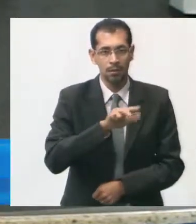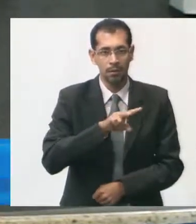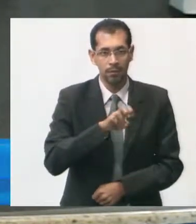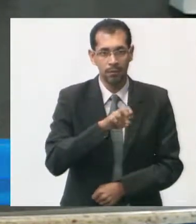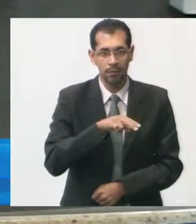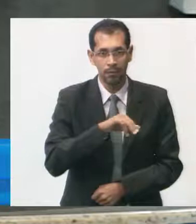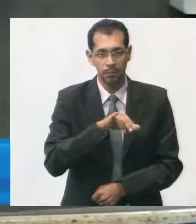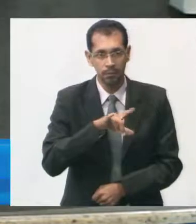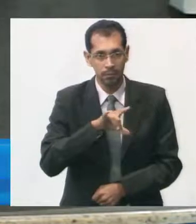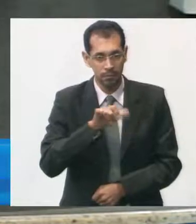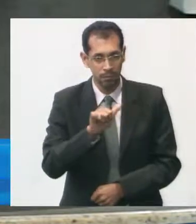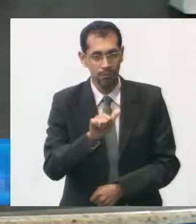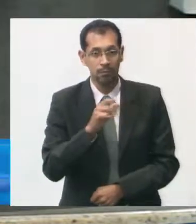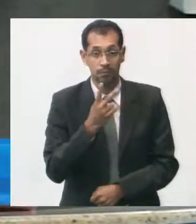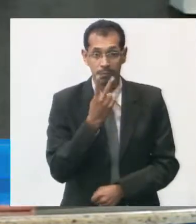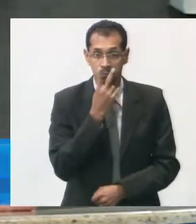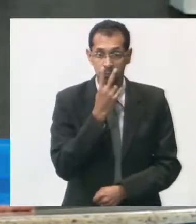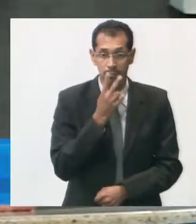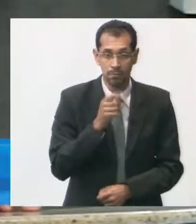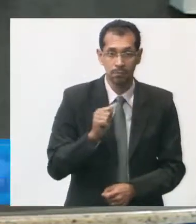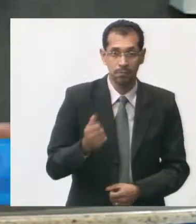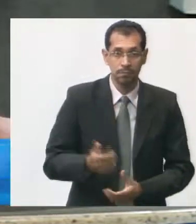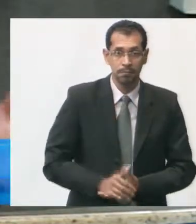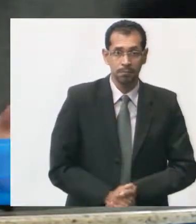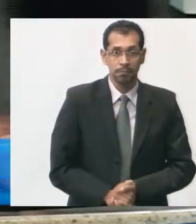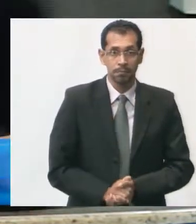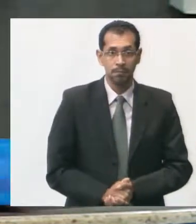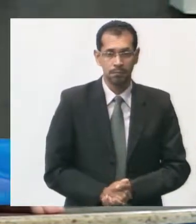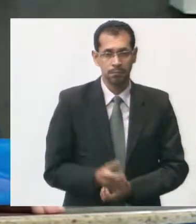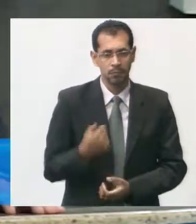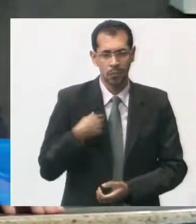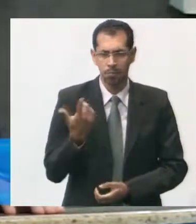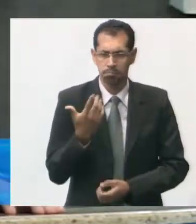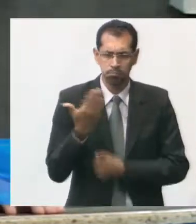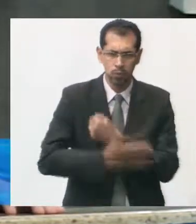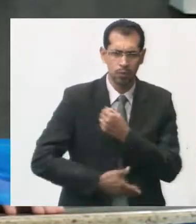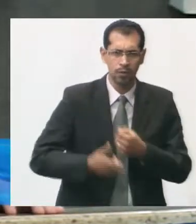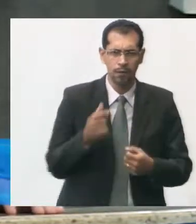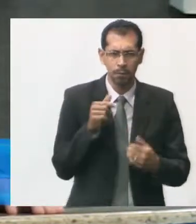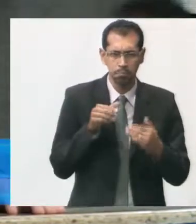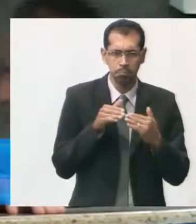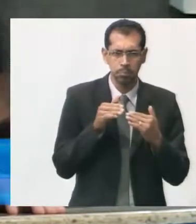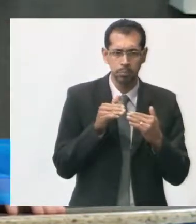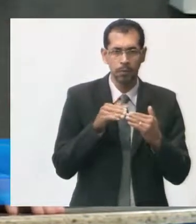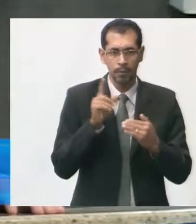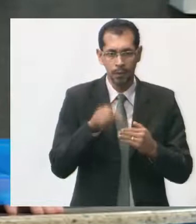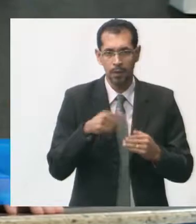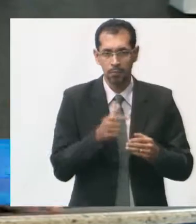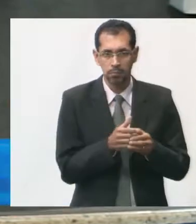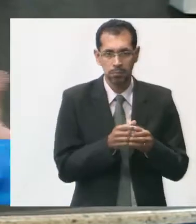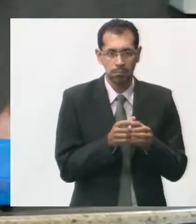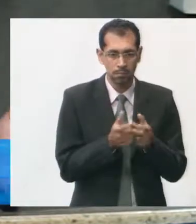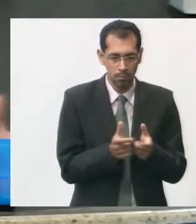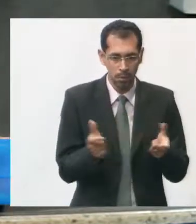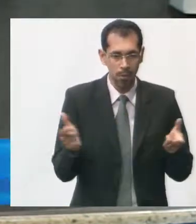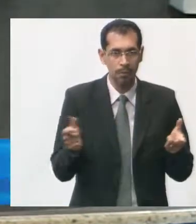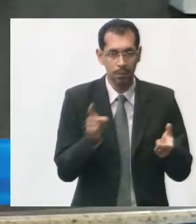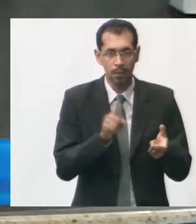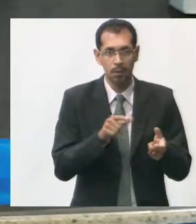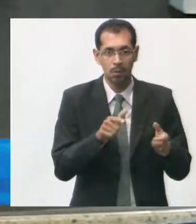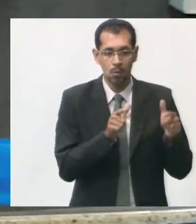Obviamente, sou um defensor da ampliação da malha cicloviária na cidade. Fiquei muito feliz